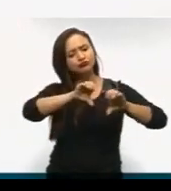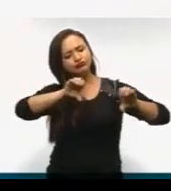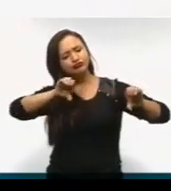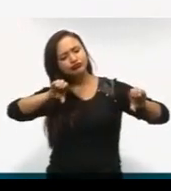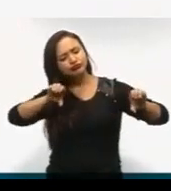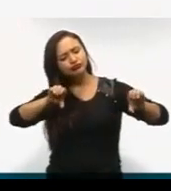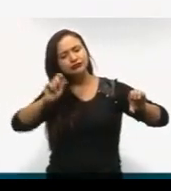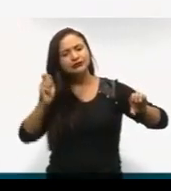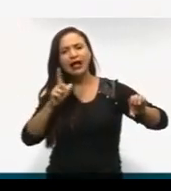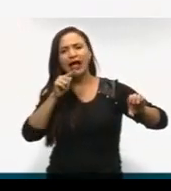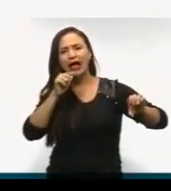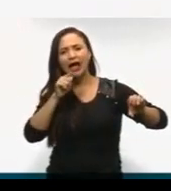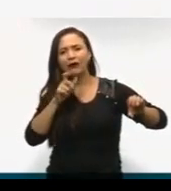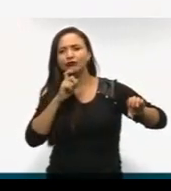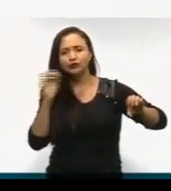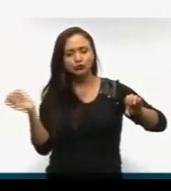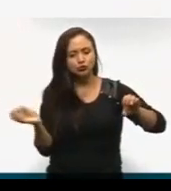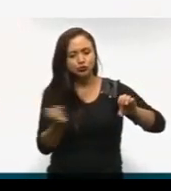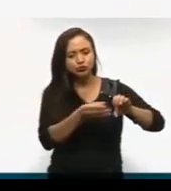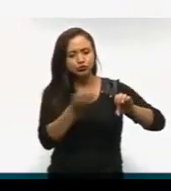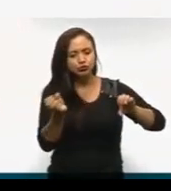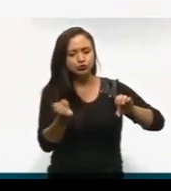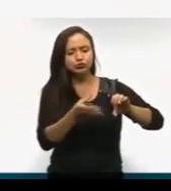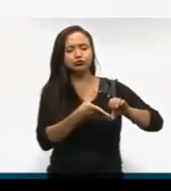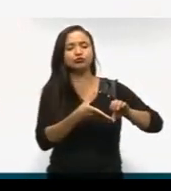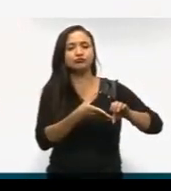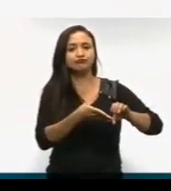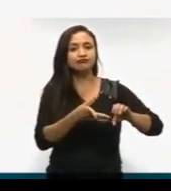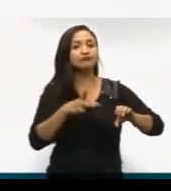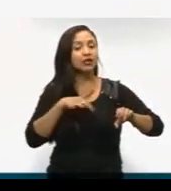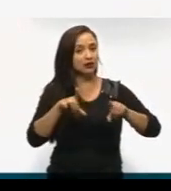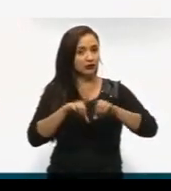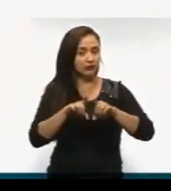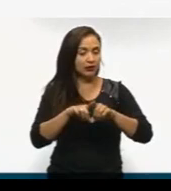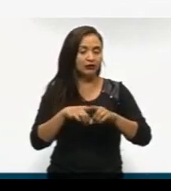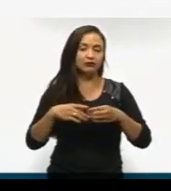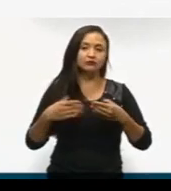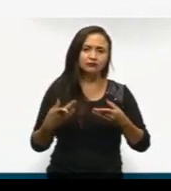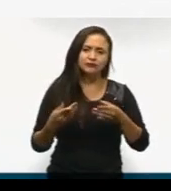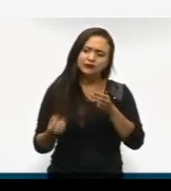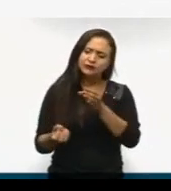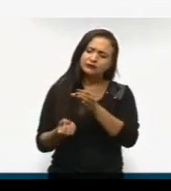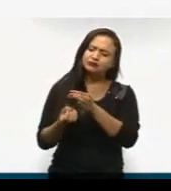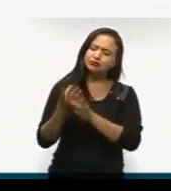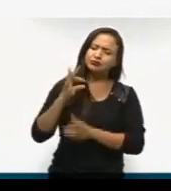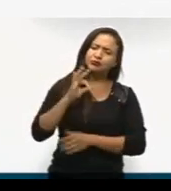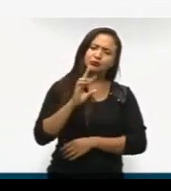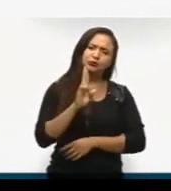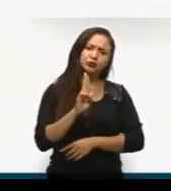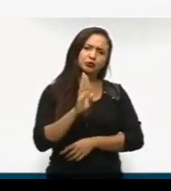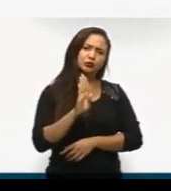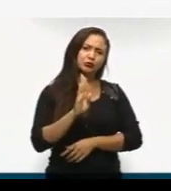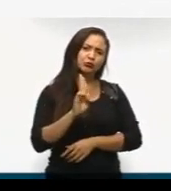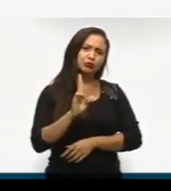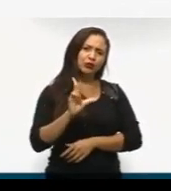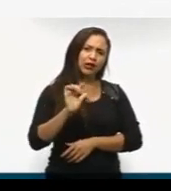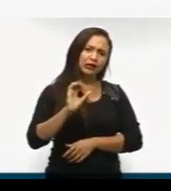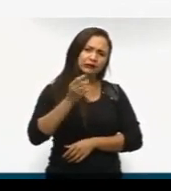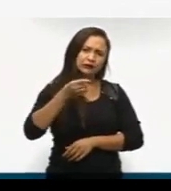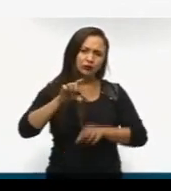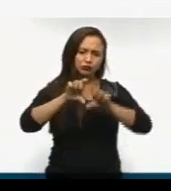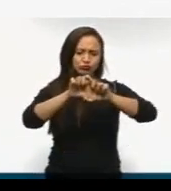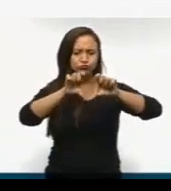seja, é composto por diversos itens. Então, quando eu falo instalar uma tubulação de água fria, eu estou falando de